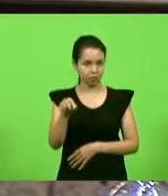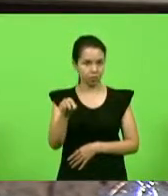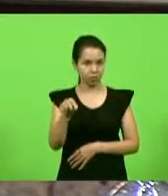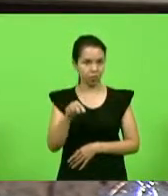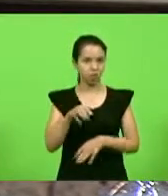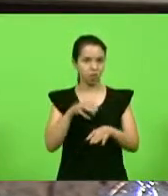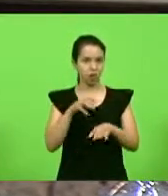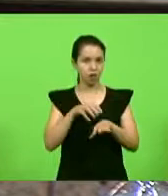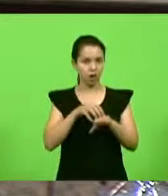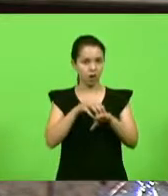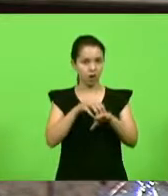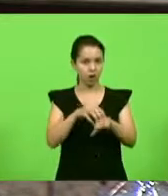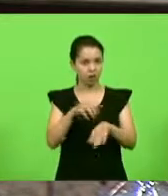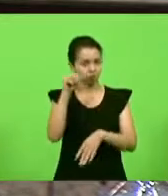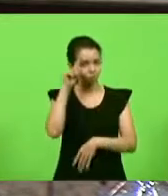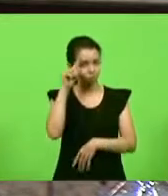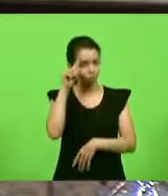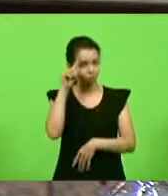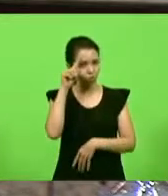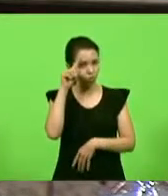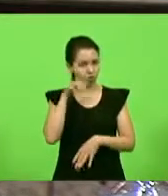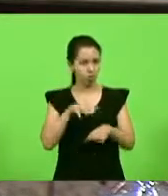470. Deputado Gerri,